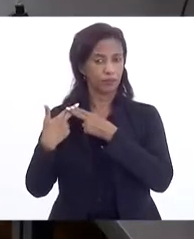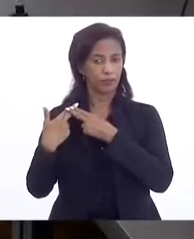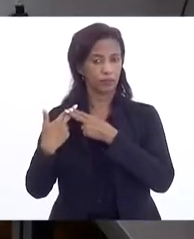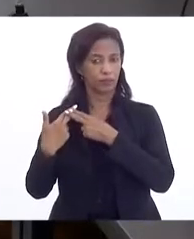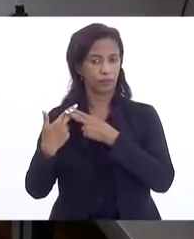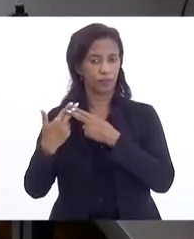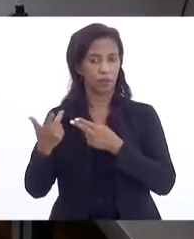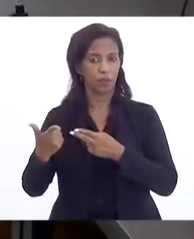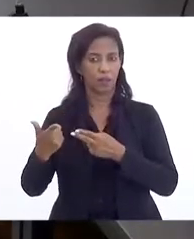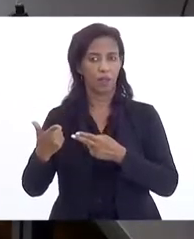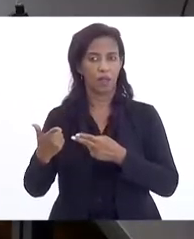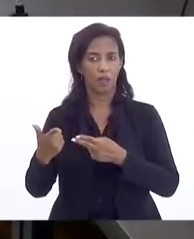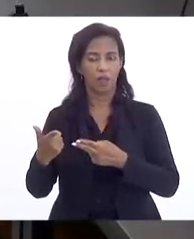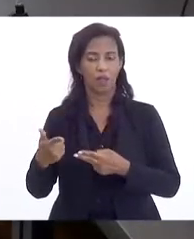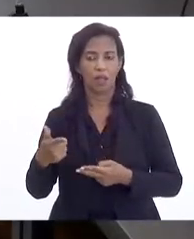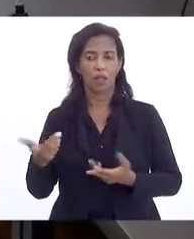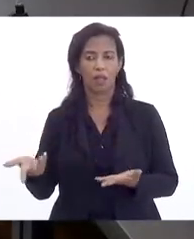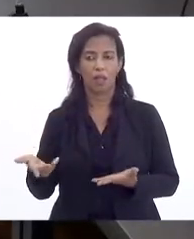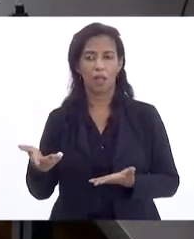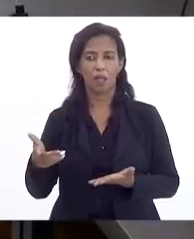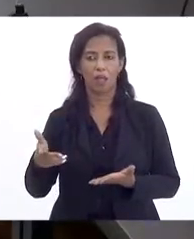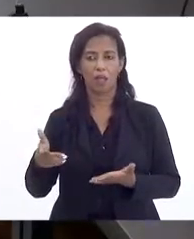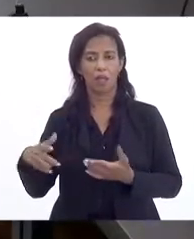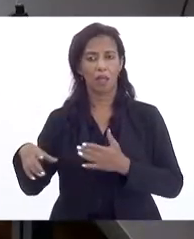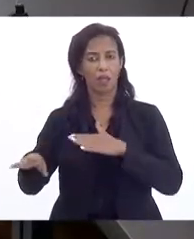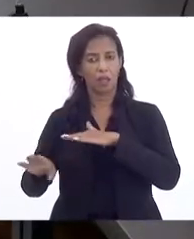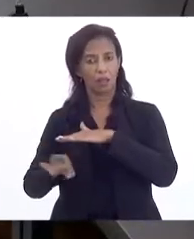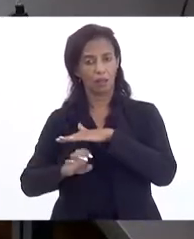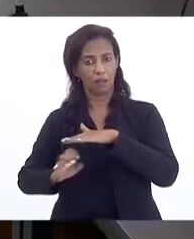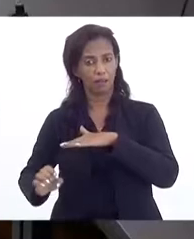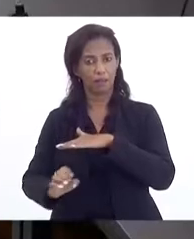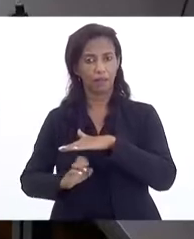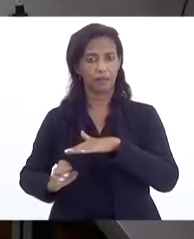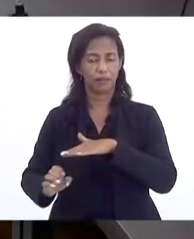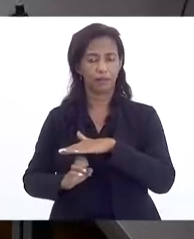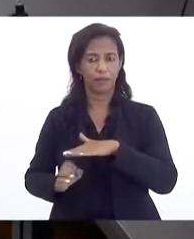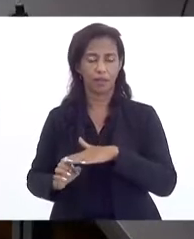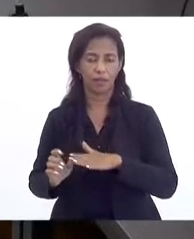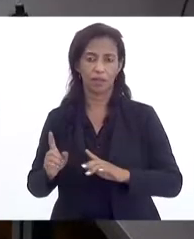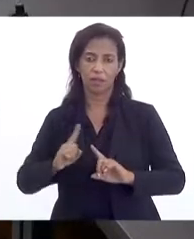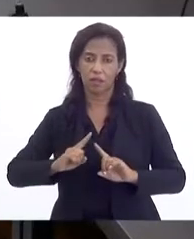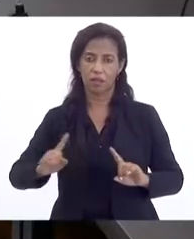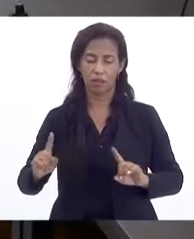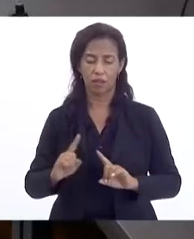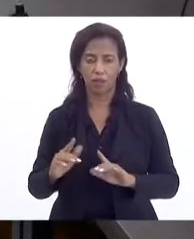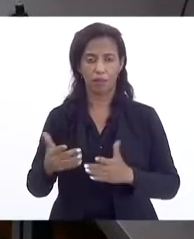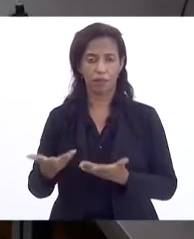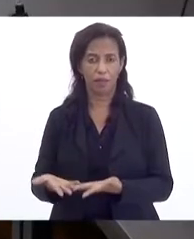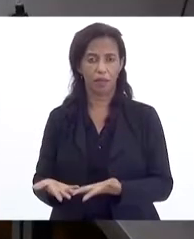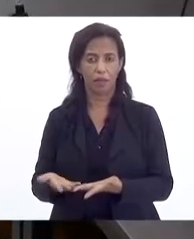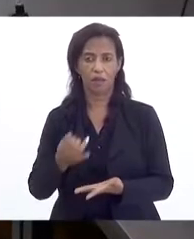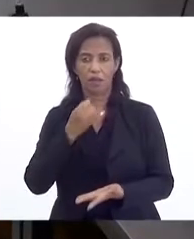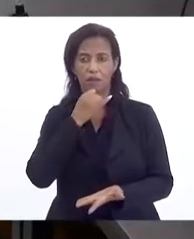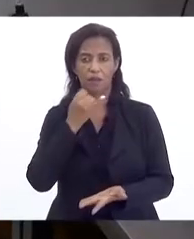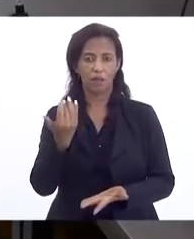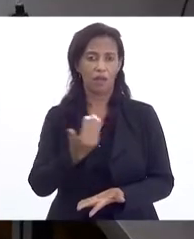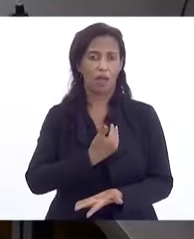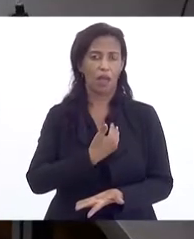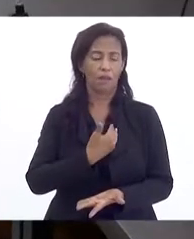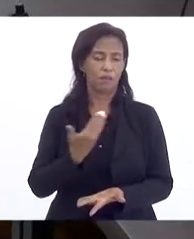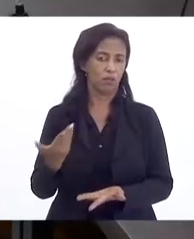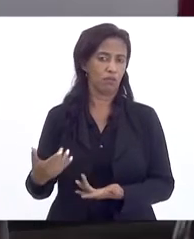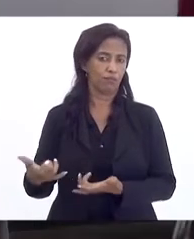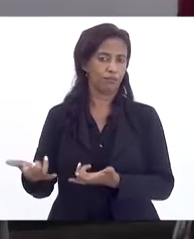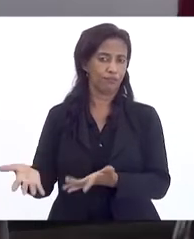seria da agência no seu site, né? A agência existe para isso, né? E não para ficar lá os amigos dos